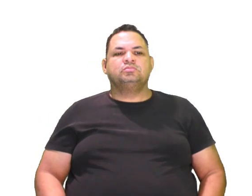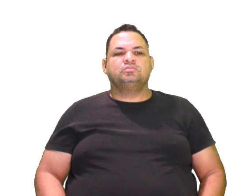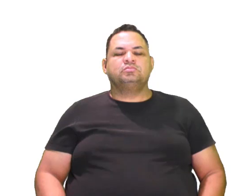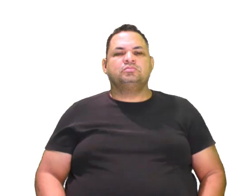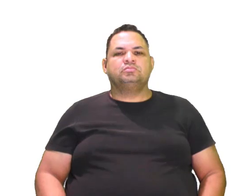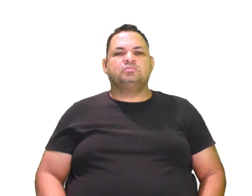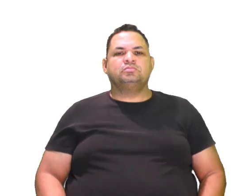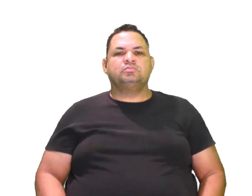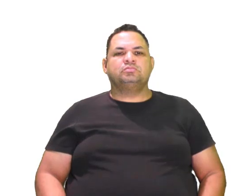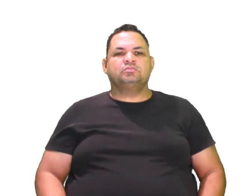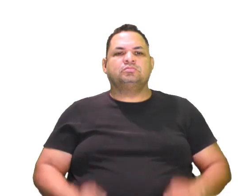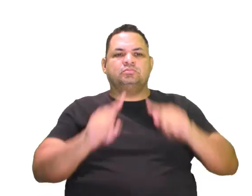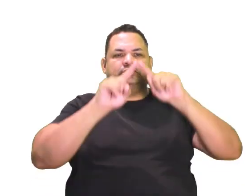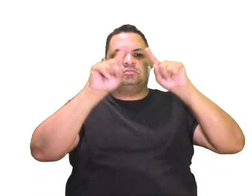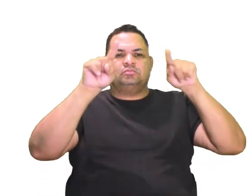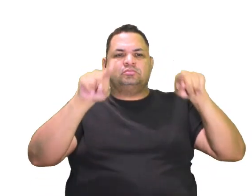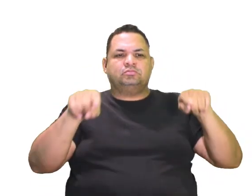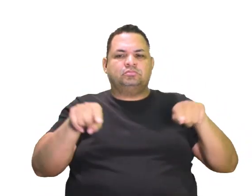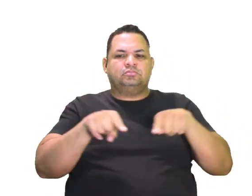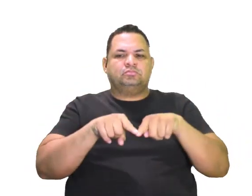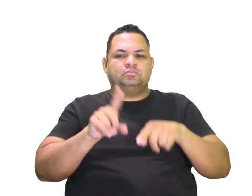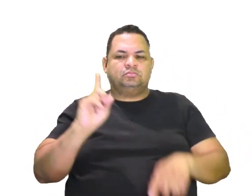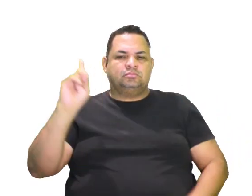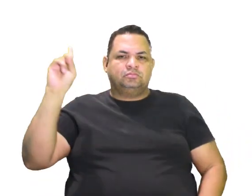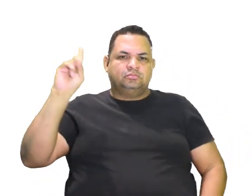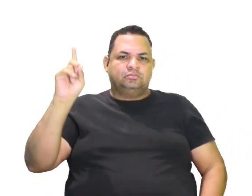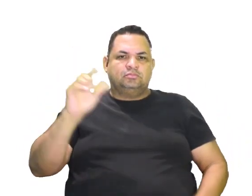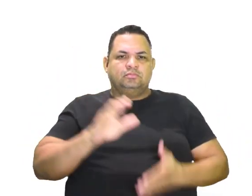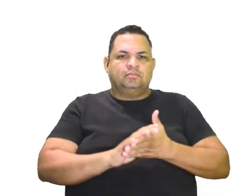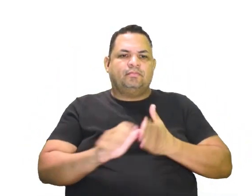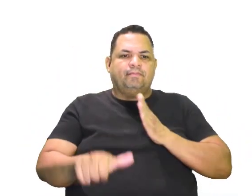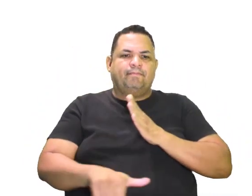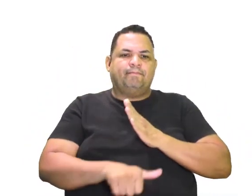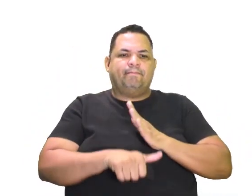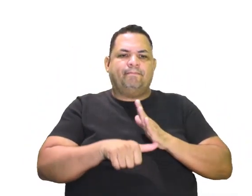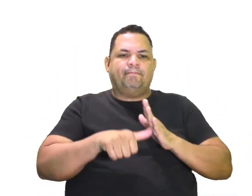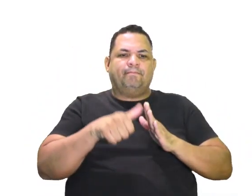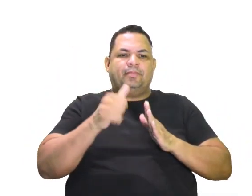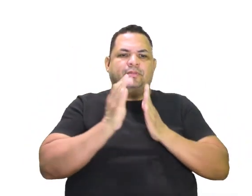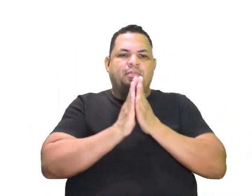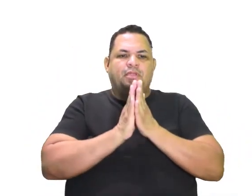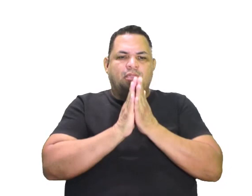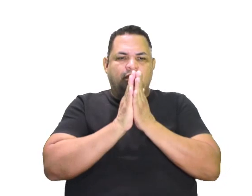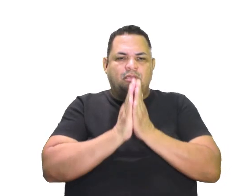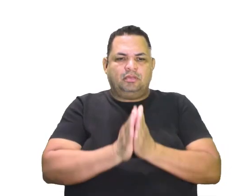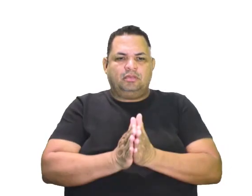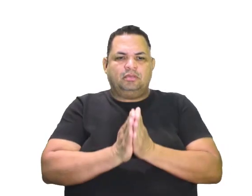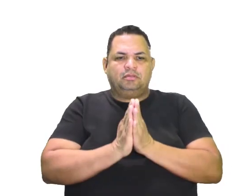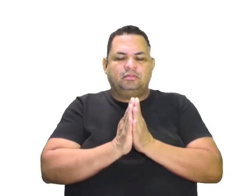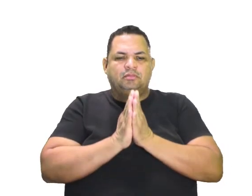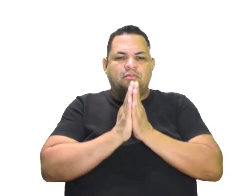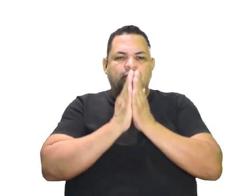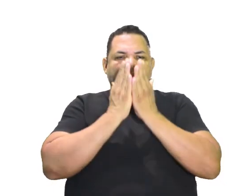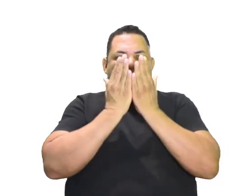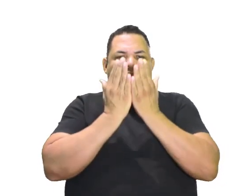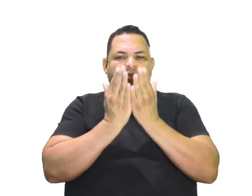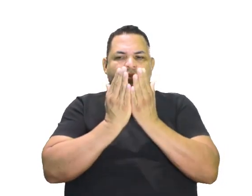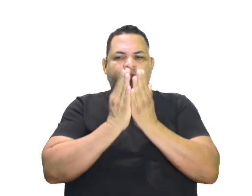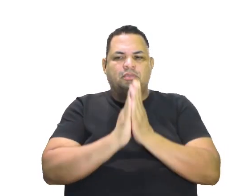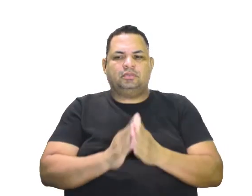Esse quadro aqui é a primeira missa realizada no